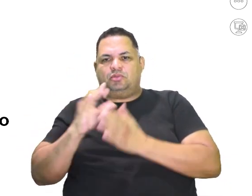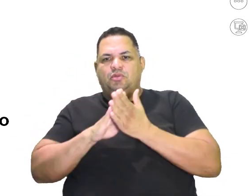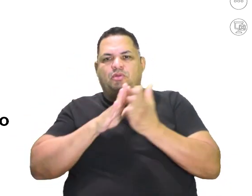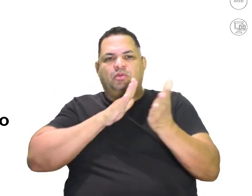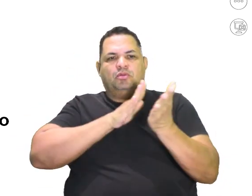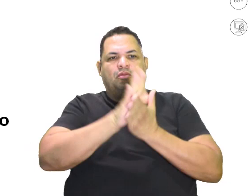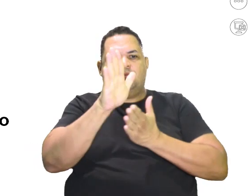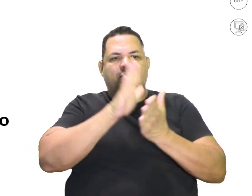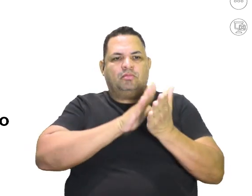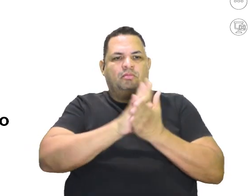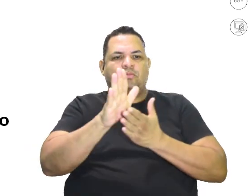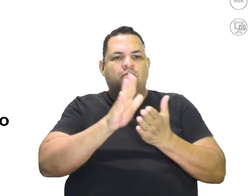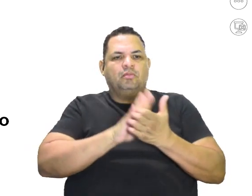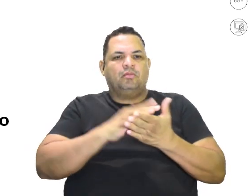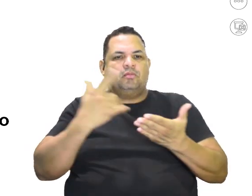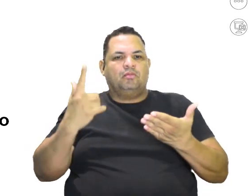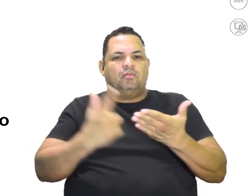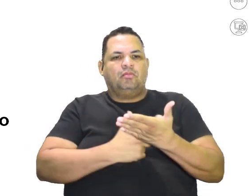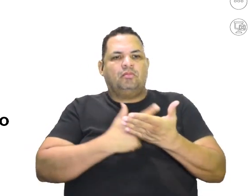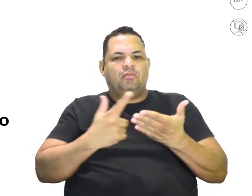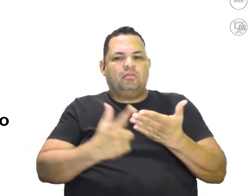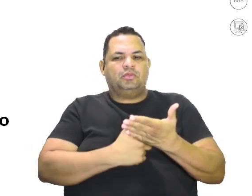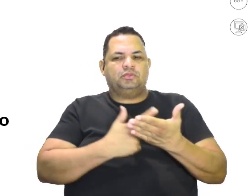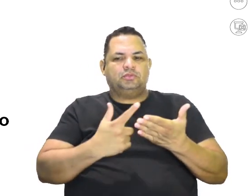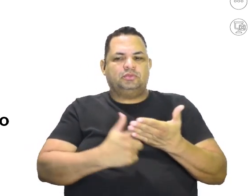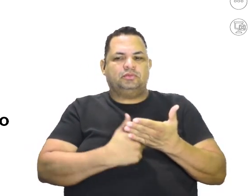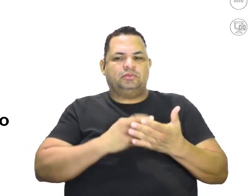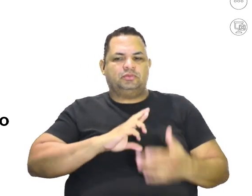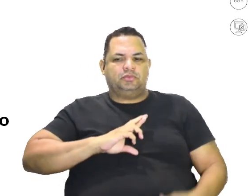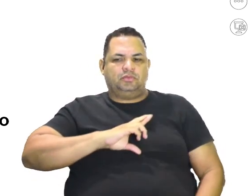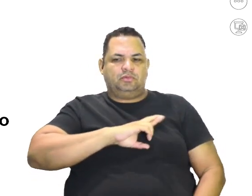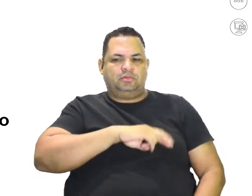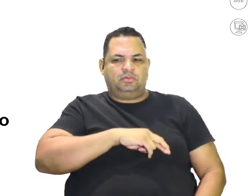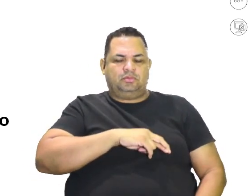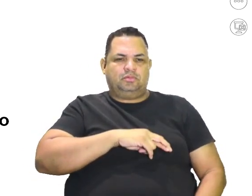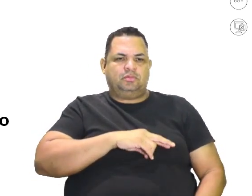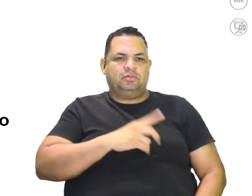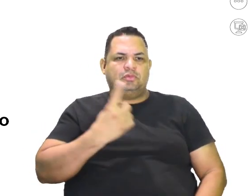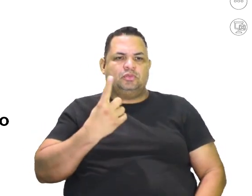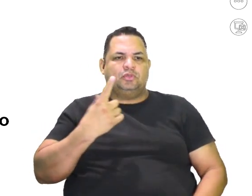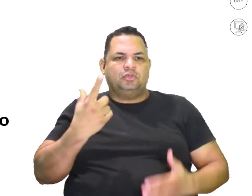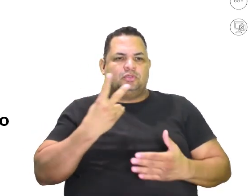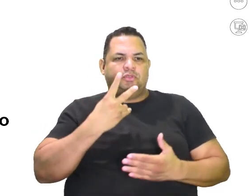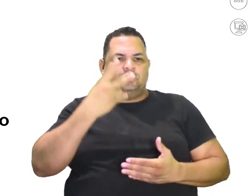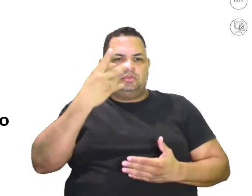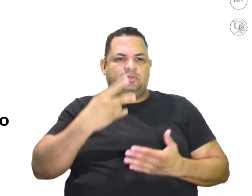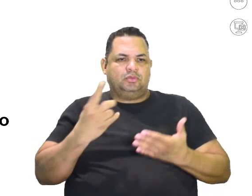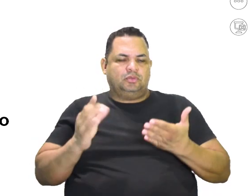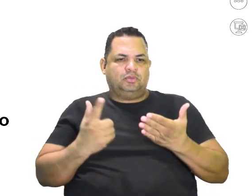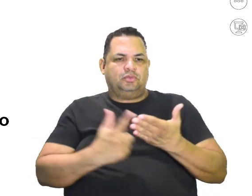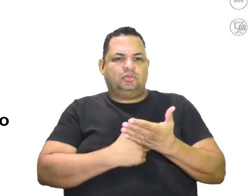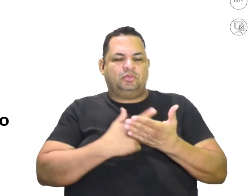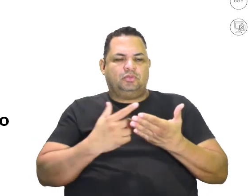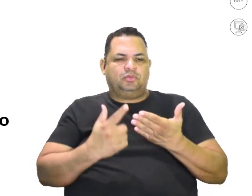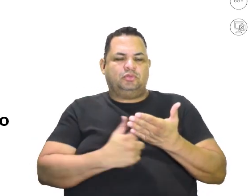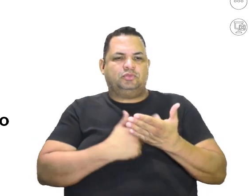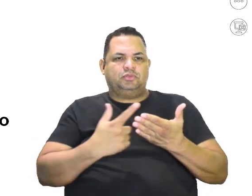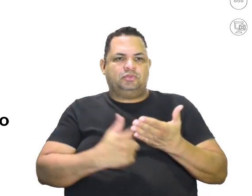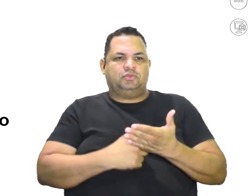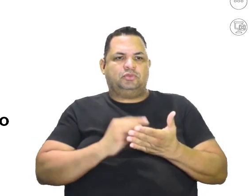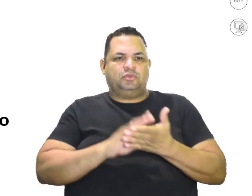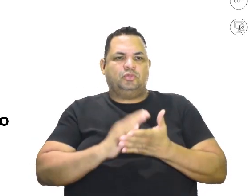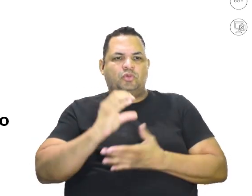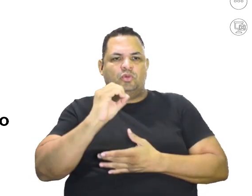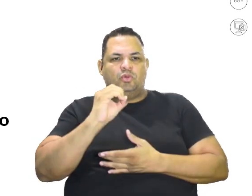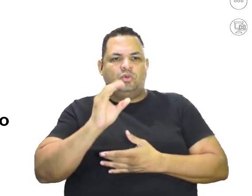publicação desses dois romances aí, né? Dessas duas obras, O Mulato, de